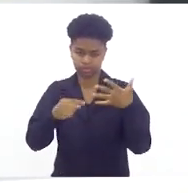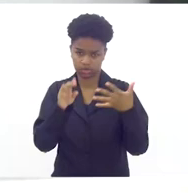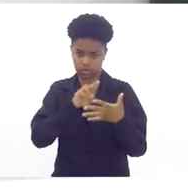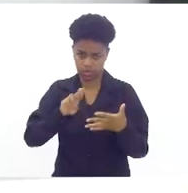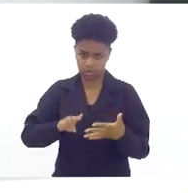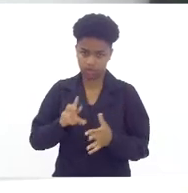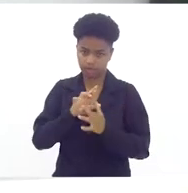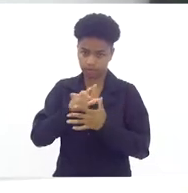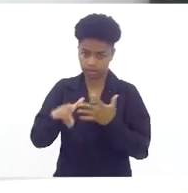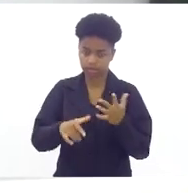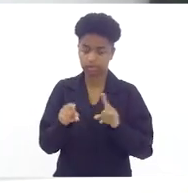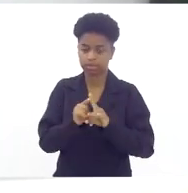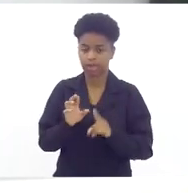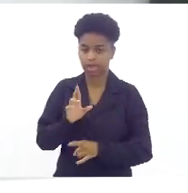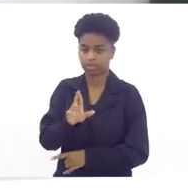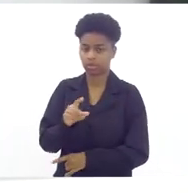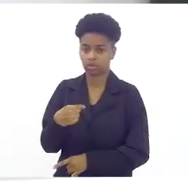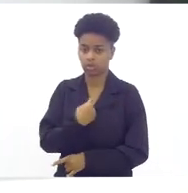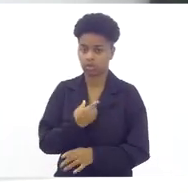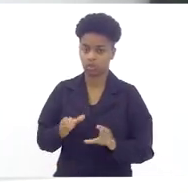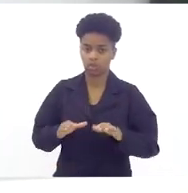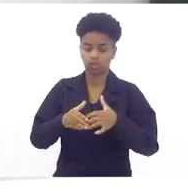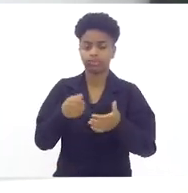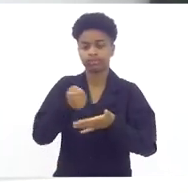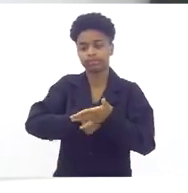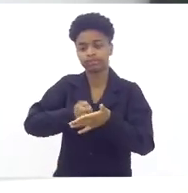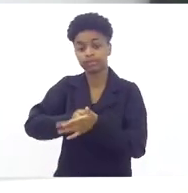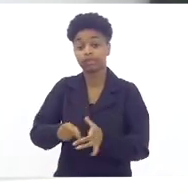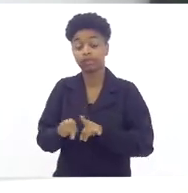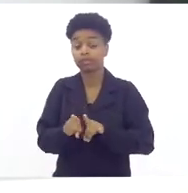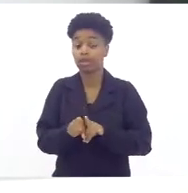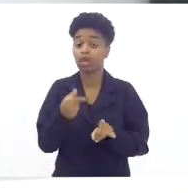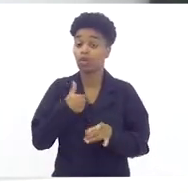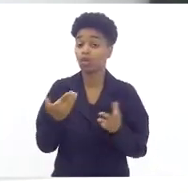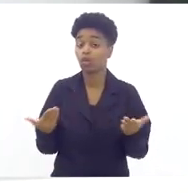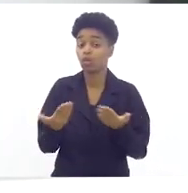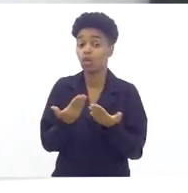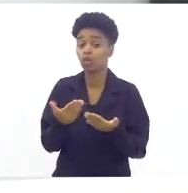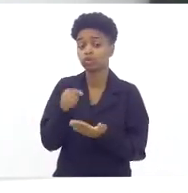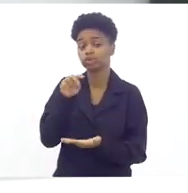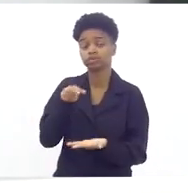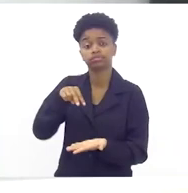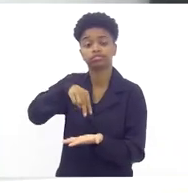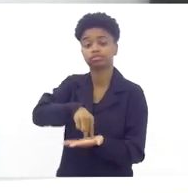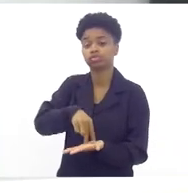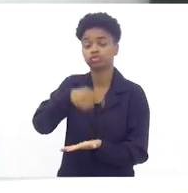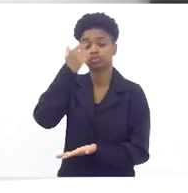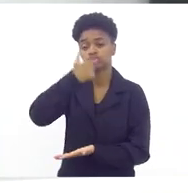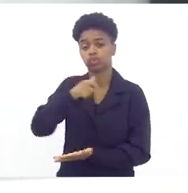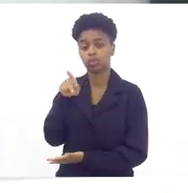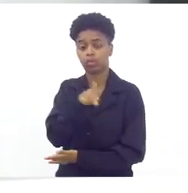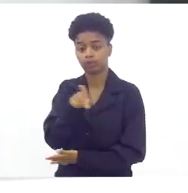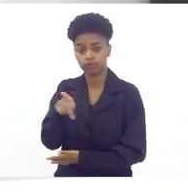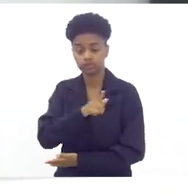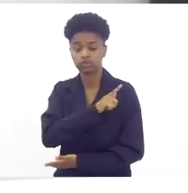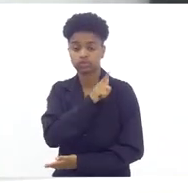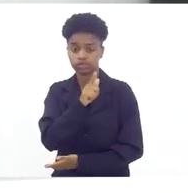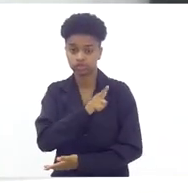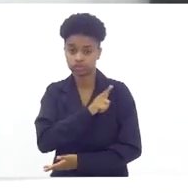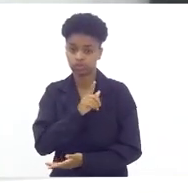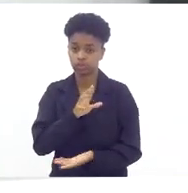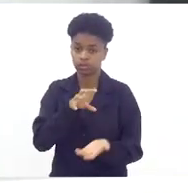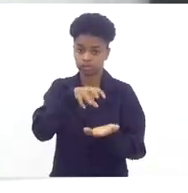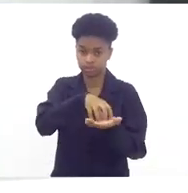que tanto bem Tem representado aí a nossa categoria na luta e eu hoje eu tô aqui na qualidade né de professora de gestora de